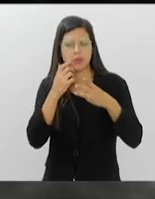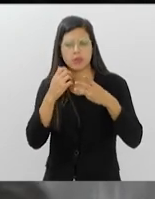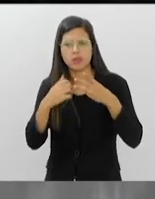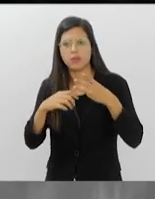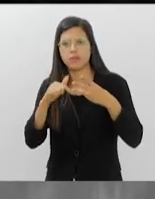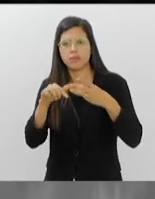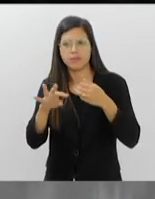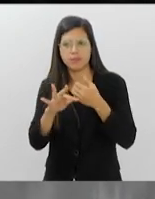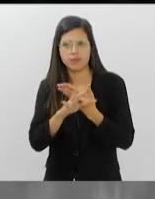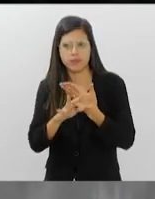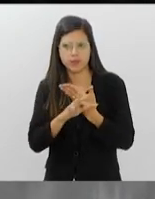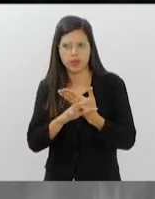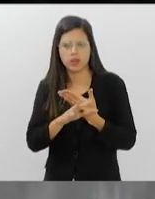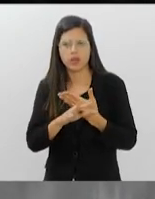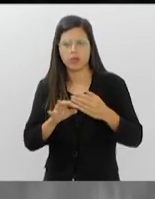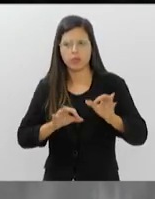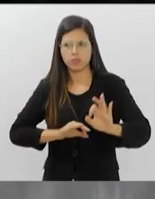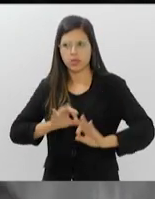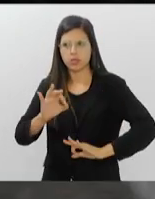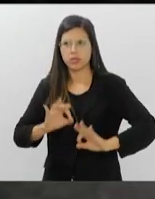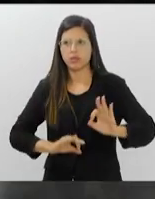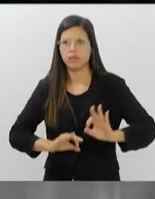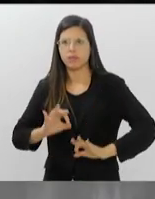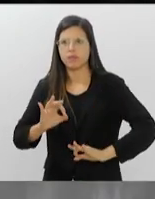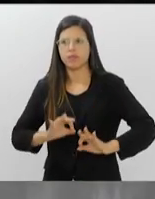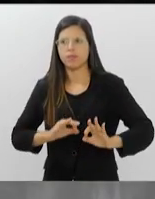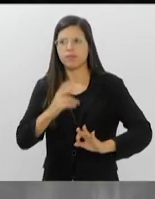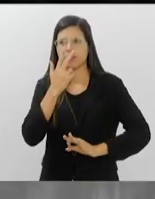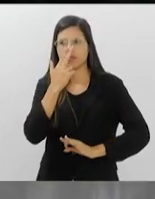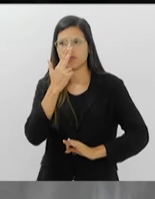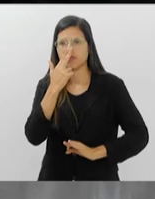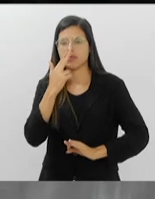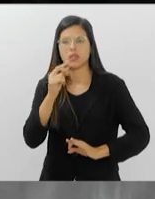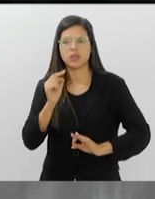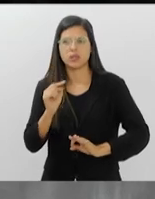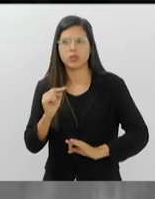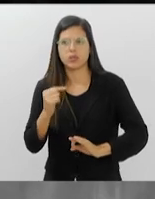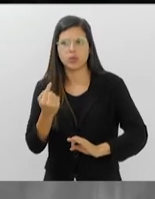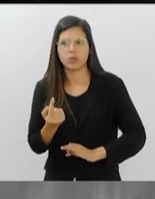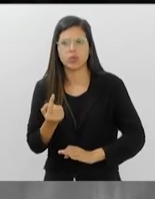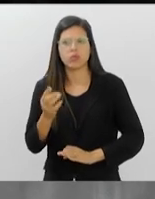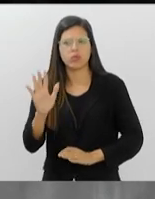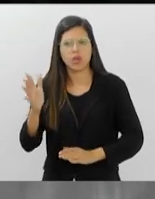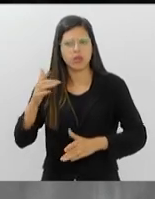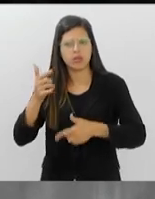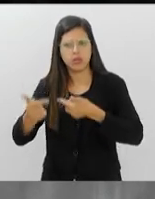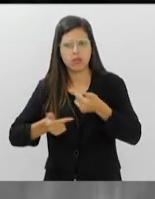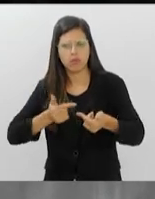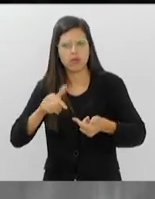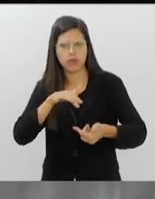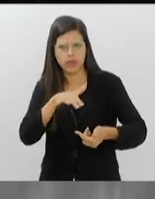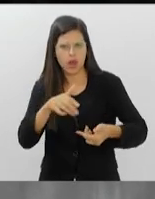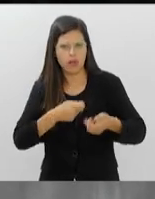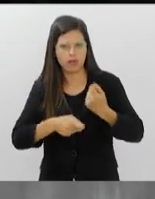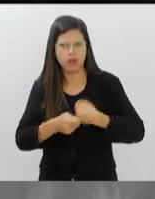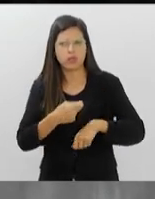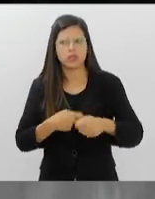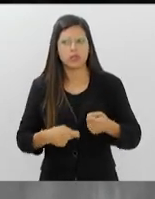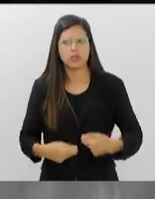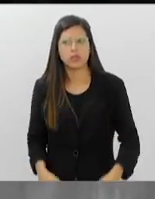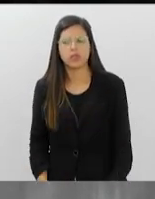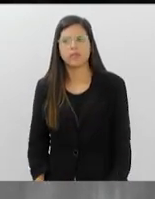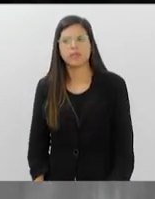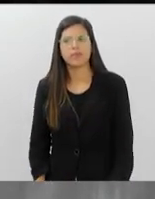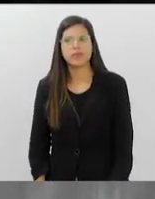planejamento. Me parece que um deles vem do mercado financeiro, inclusive, e falam com muita propriedade sobre o assunto.